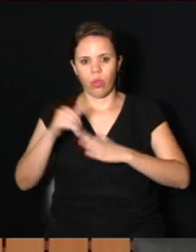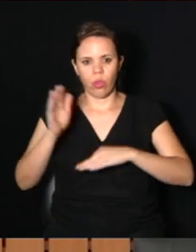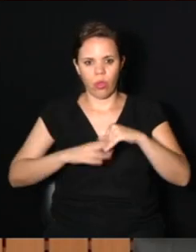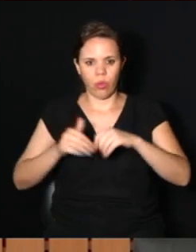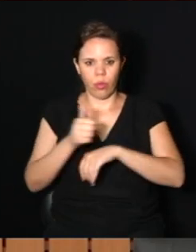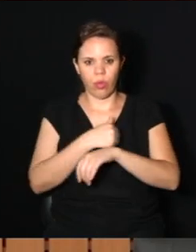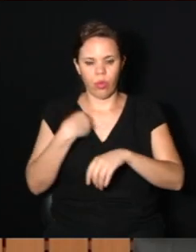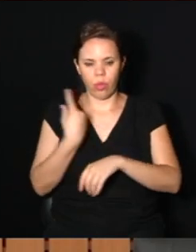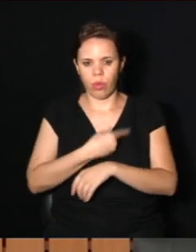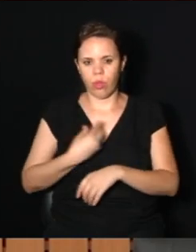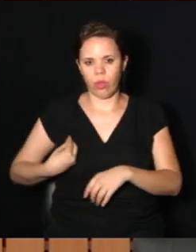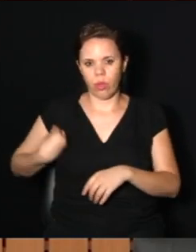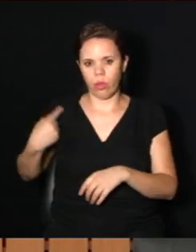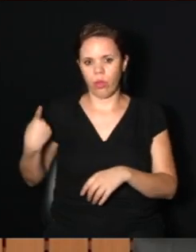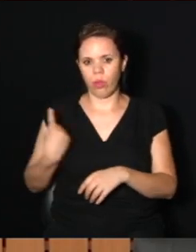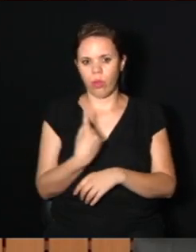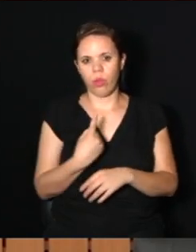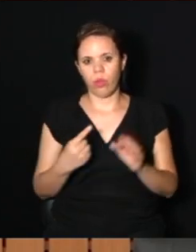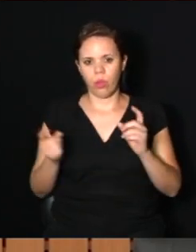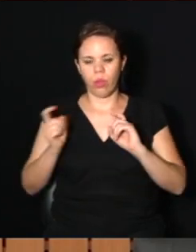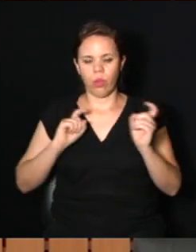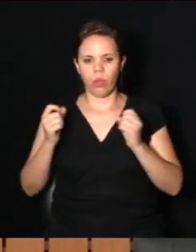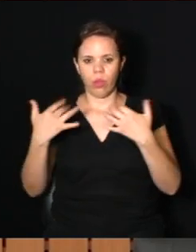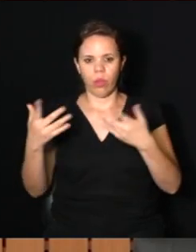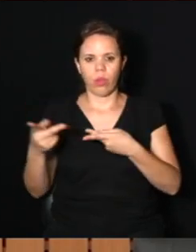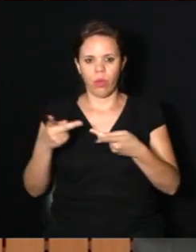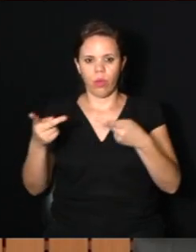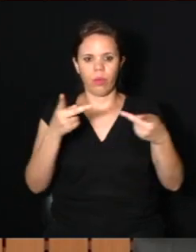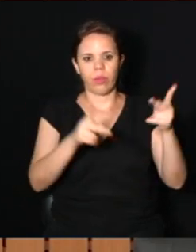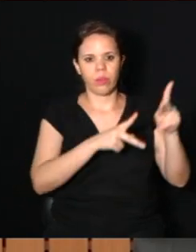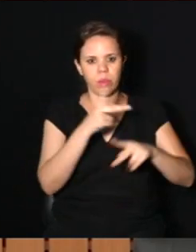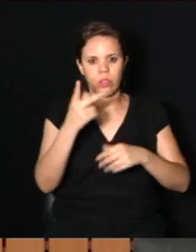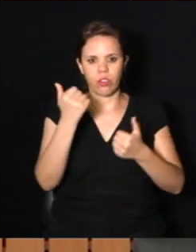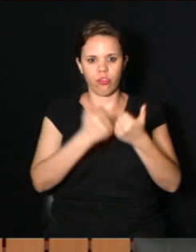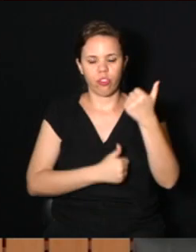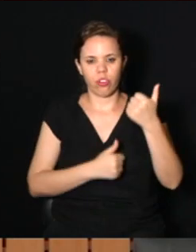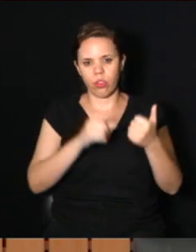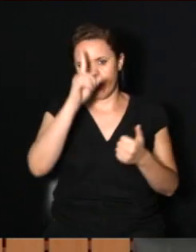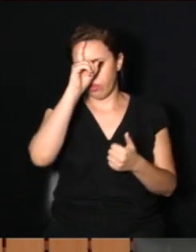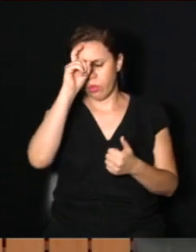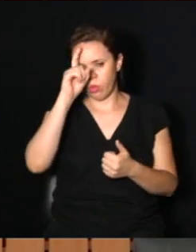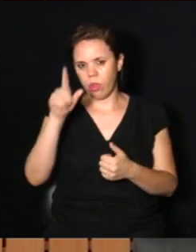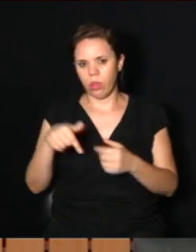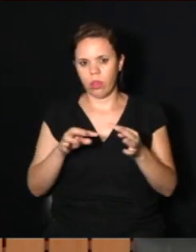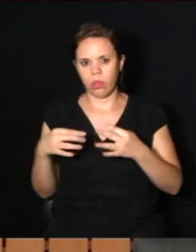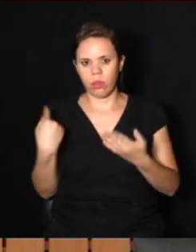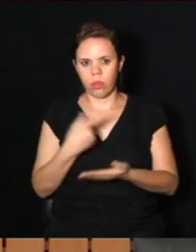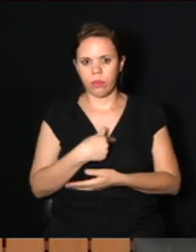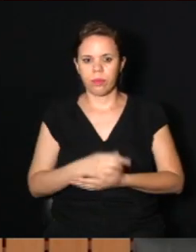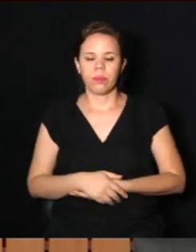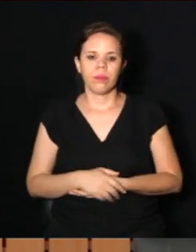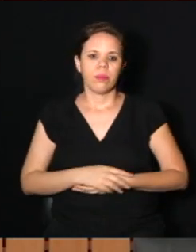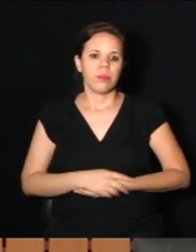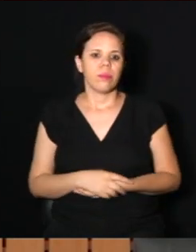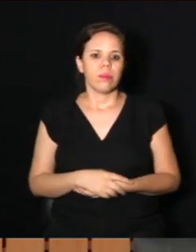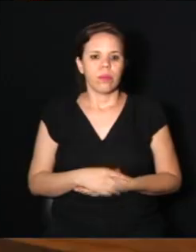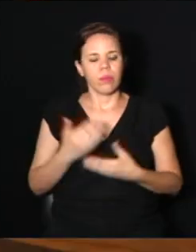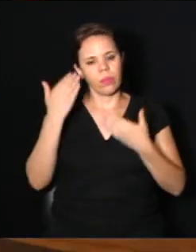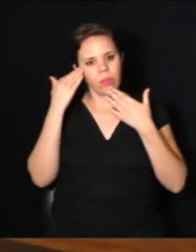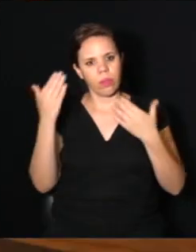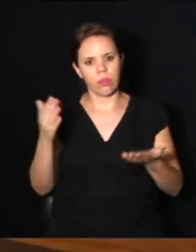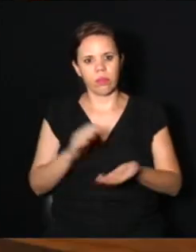Estamos aqui hoje trazendo para o debate público, convidando, inclusive, a diretoria do Hospital Mário Gatti a tratar dessa questão conosco. Muito